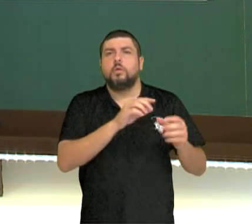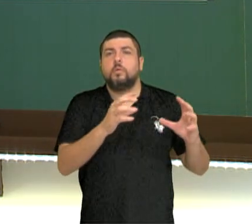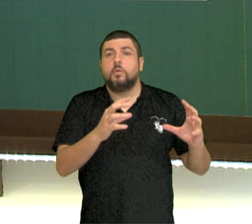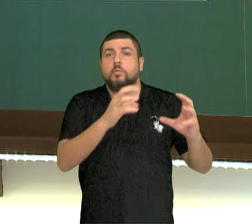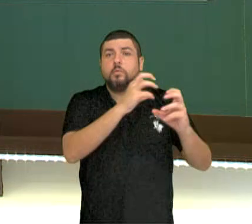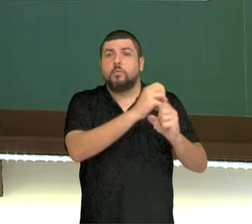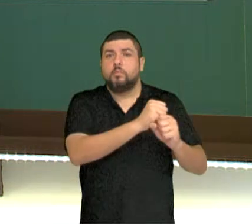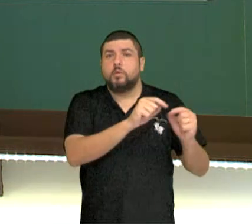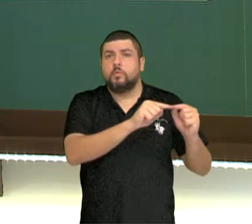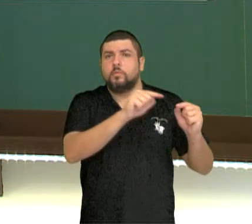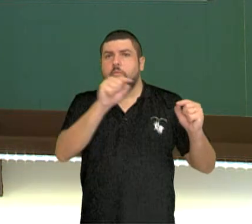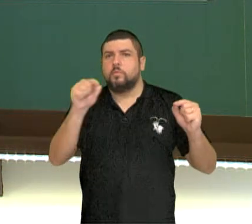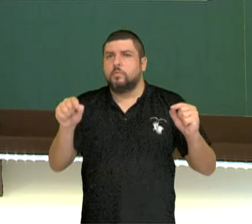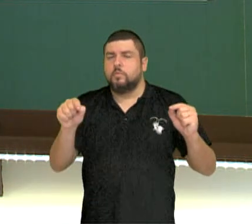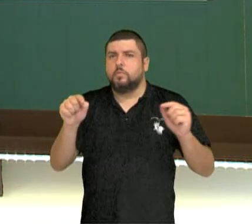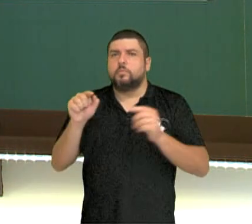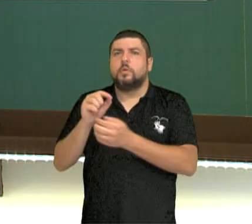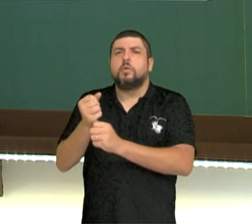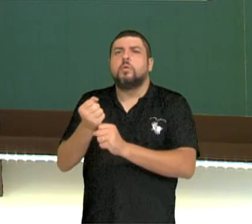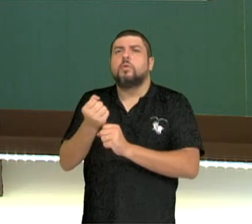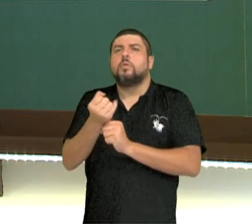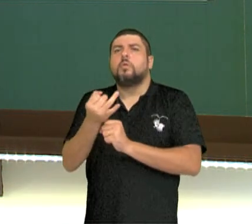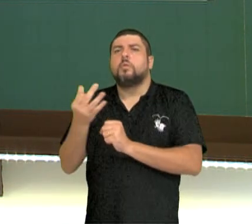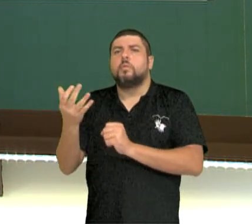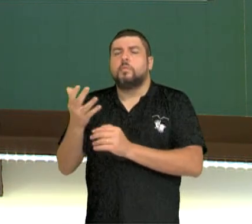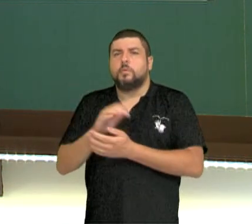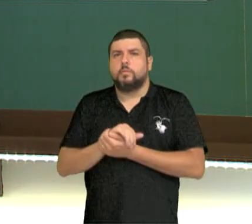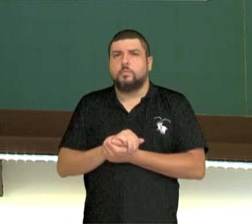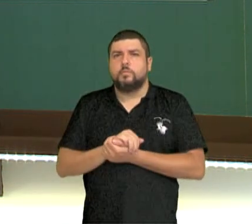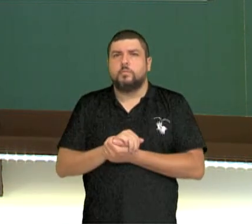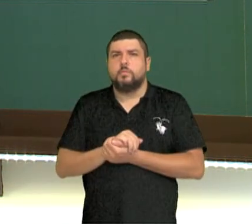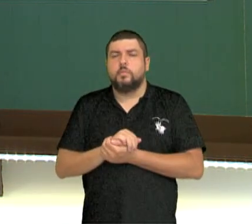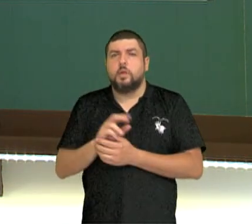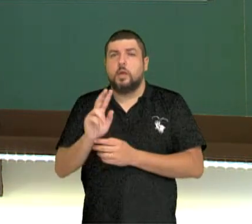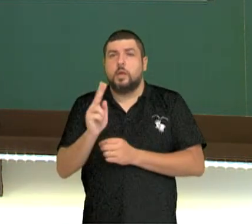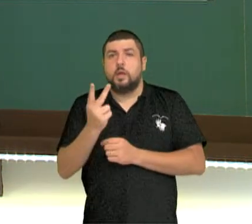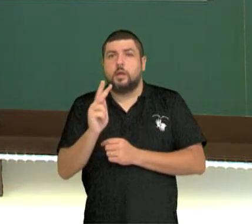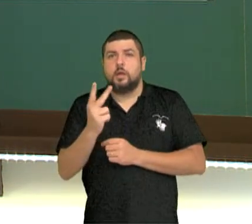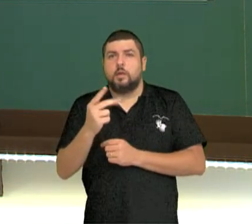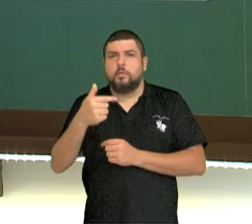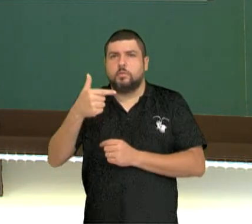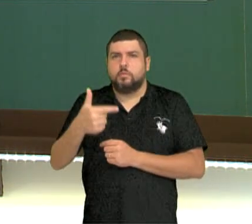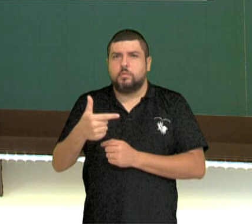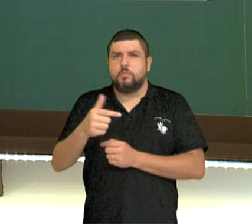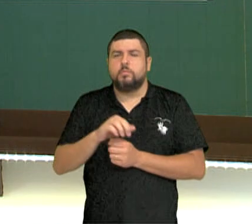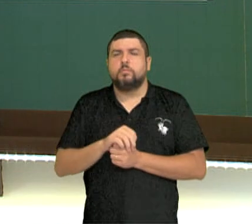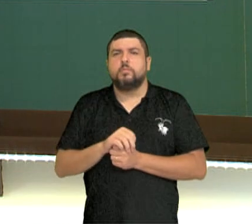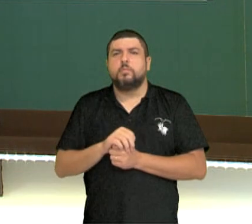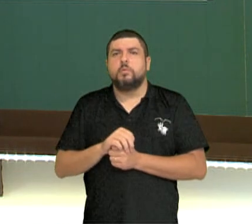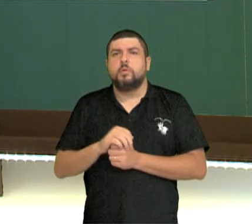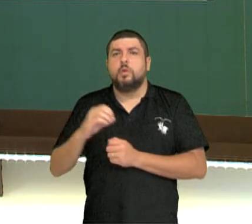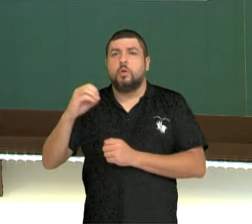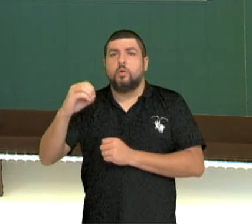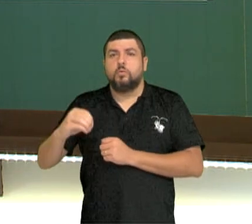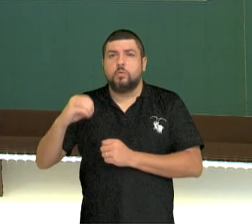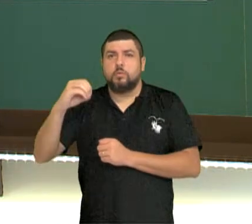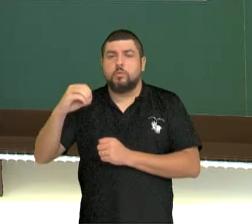Nós temos 2 átomos de hidrogênio, ok. E nós temos 1 átomo de